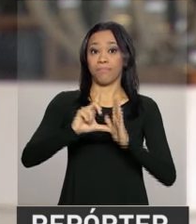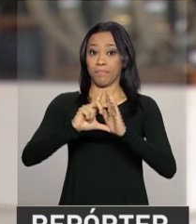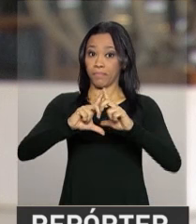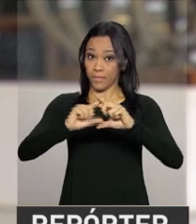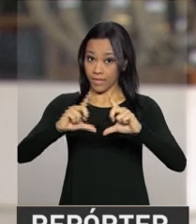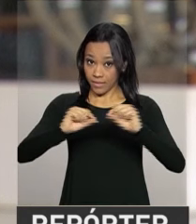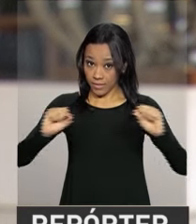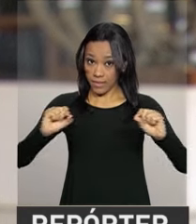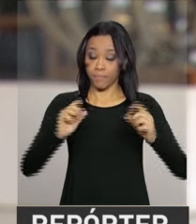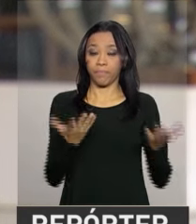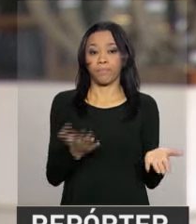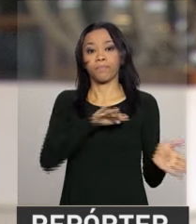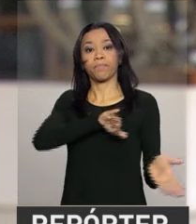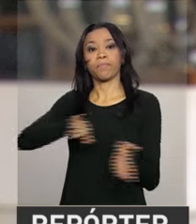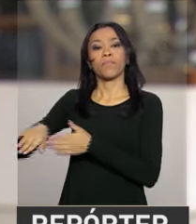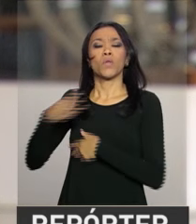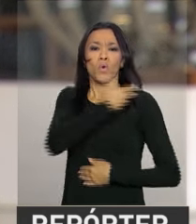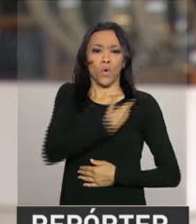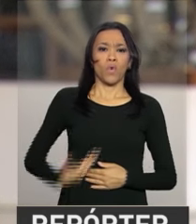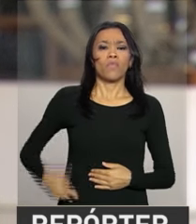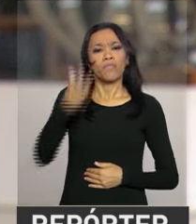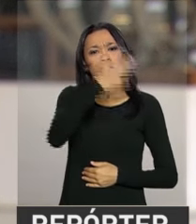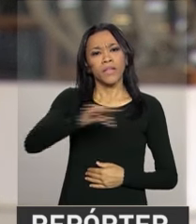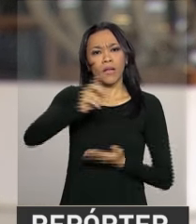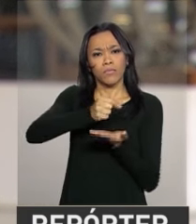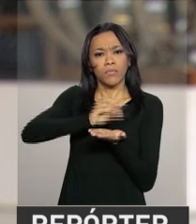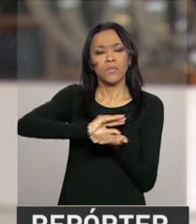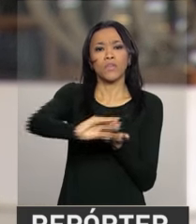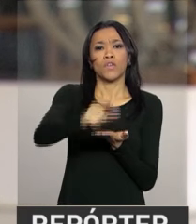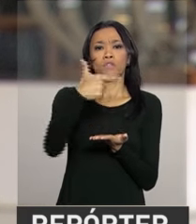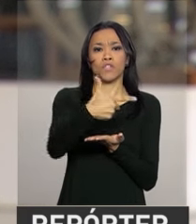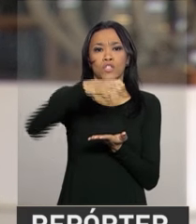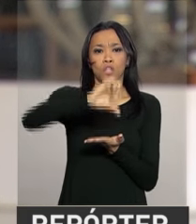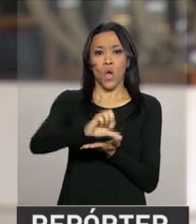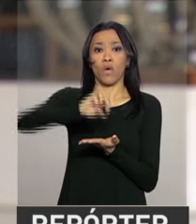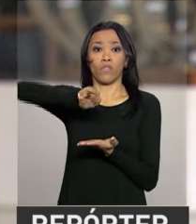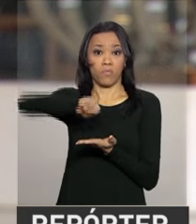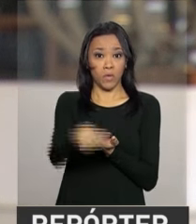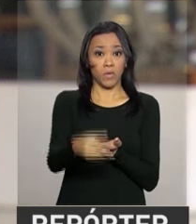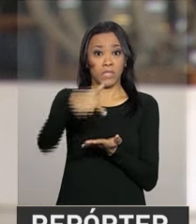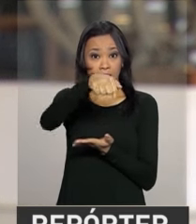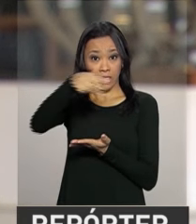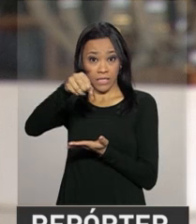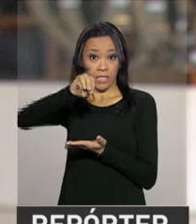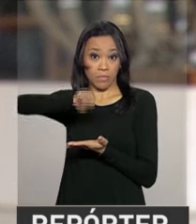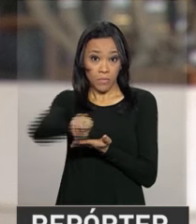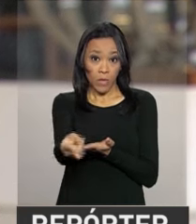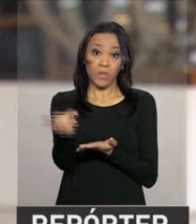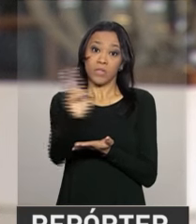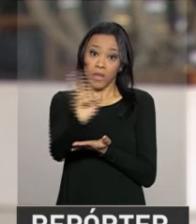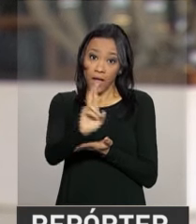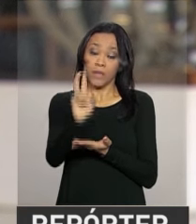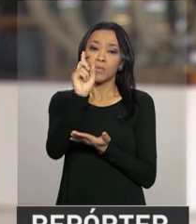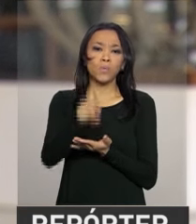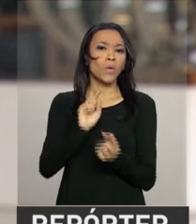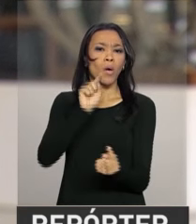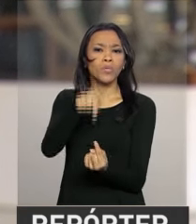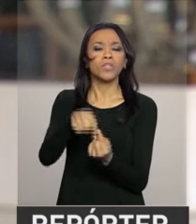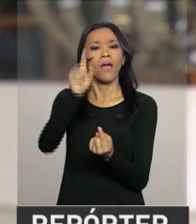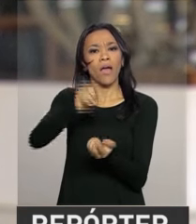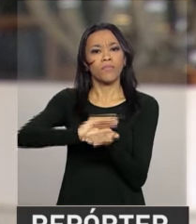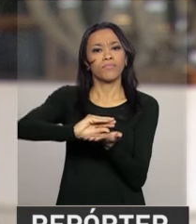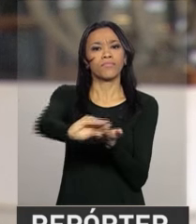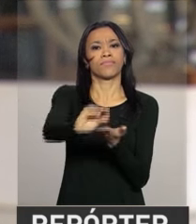bom Daniele o governo federal liberou aí r9 bilhões 700 milhões deais para gastos com o programa de aceleração do